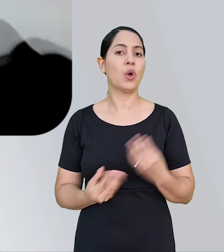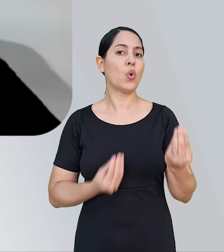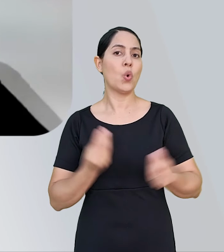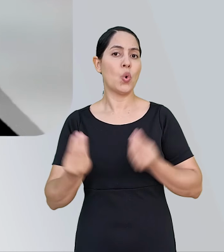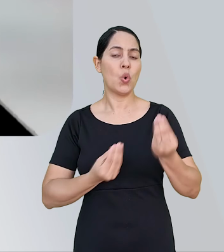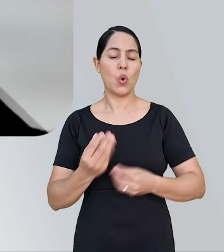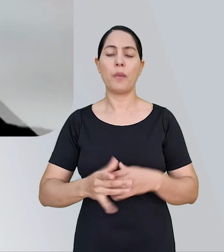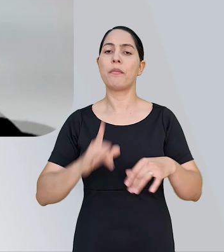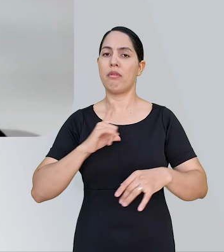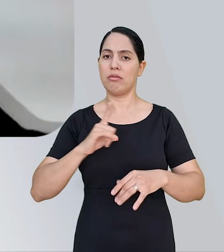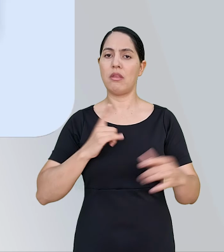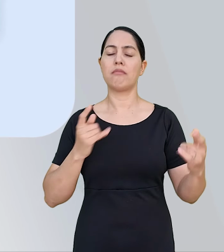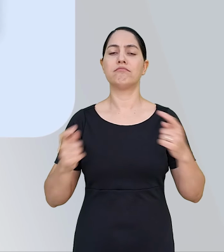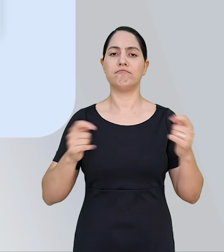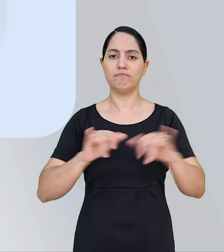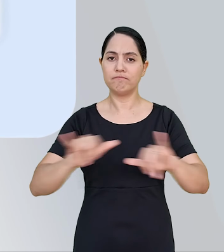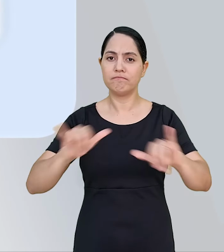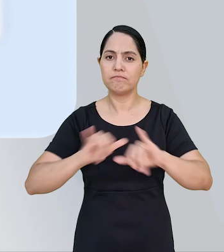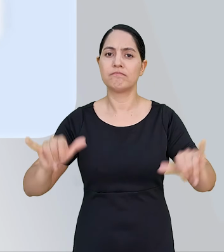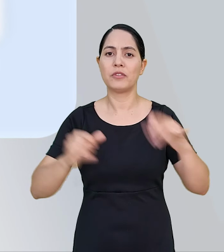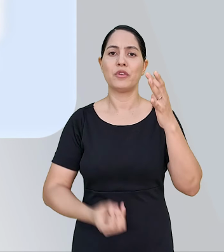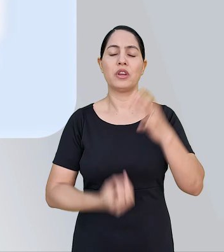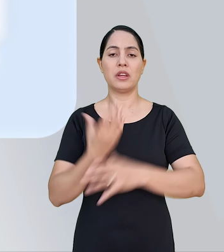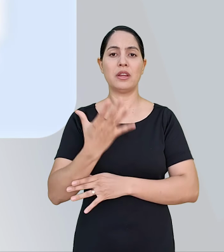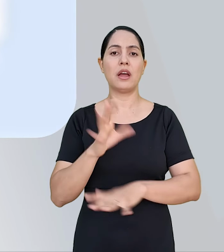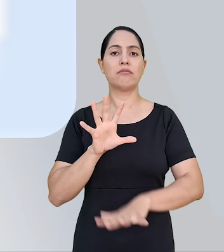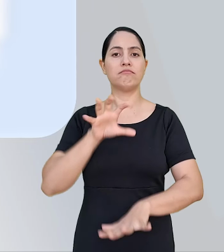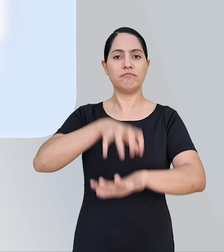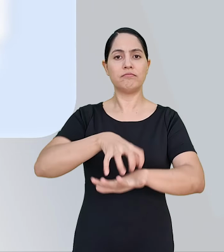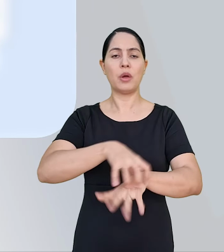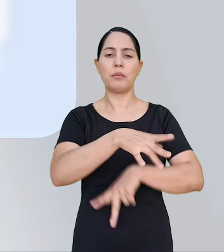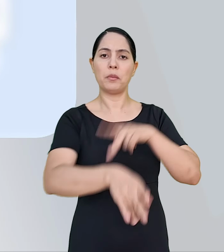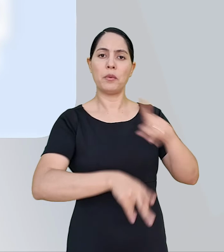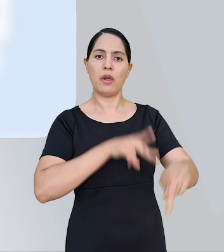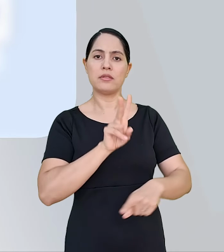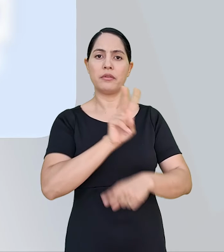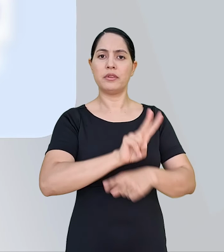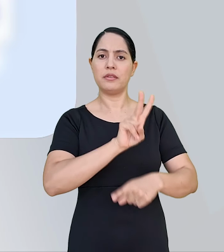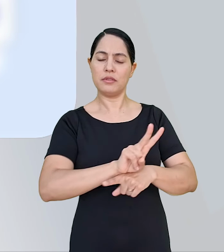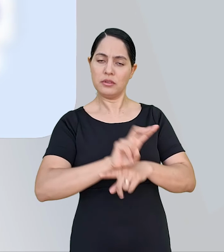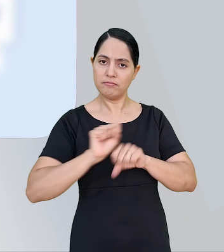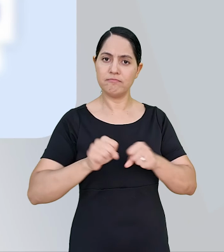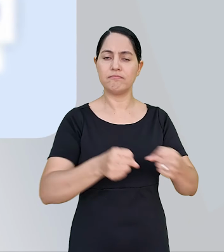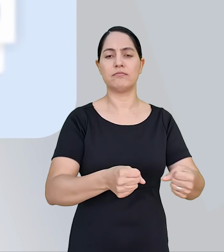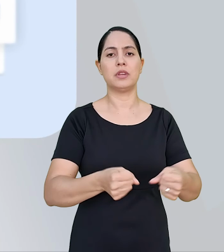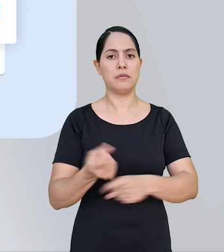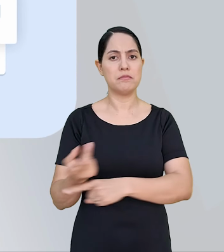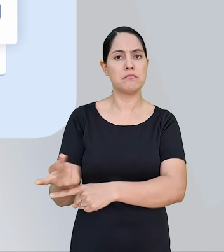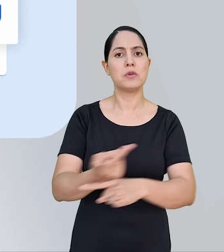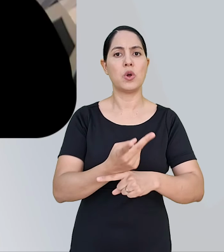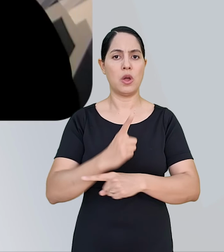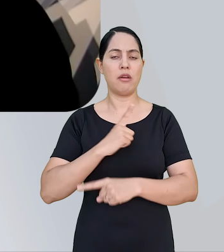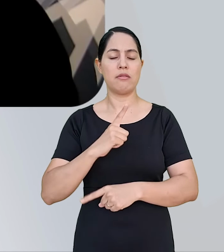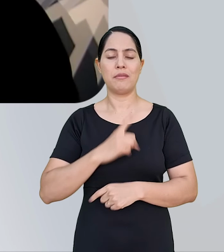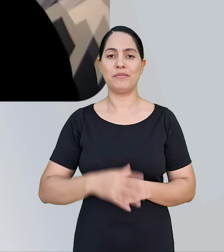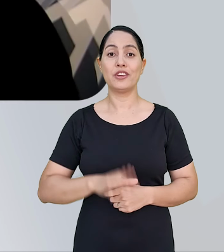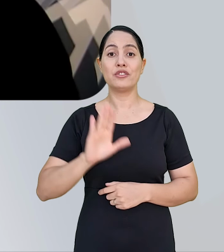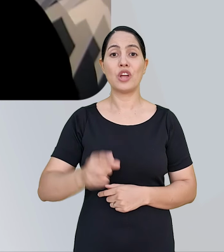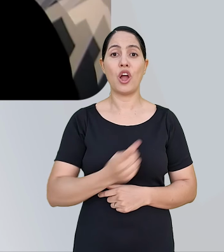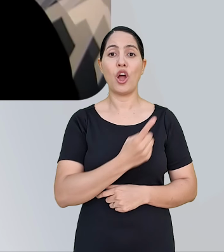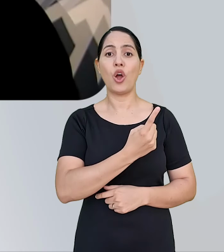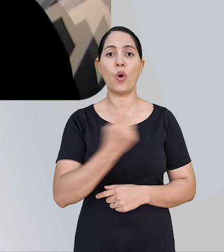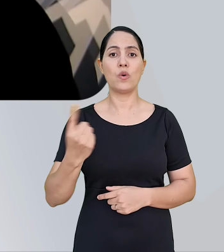o tema em manchete nacional. E os canais criados para ajudar a população a se defender do golpe têm registrado alta procura. Já são mais